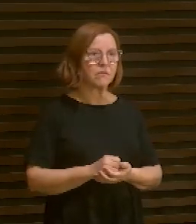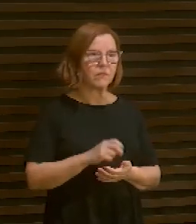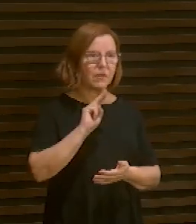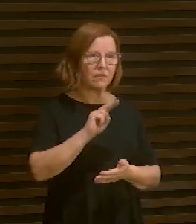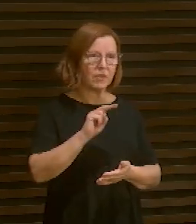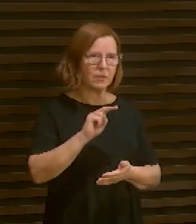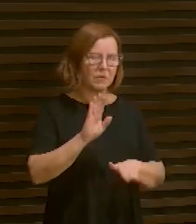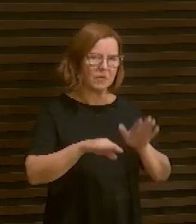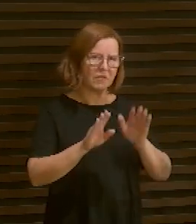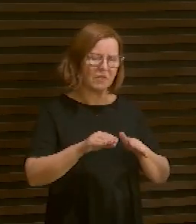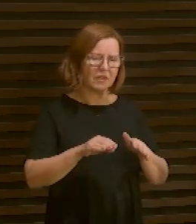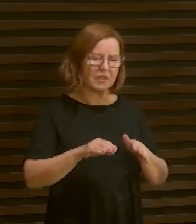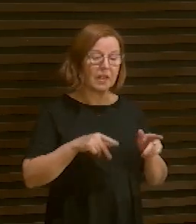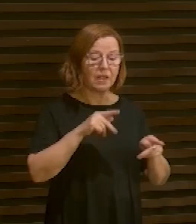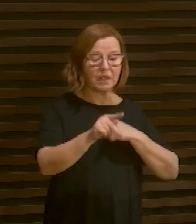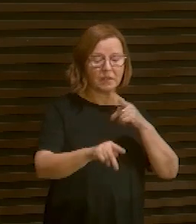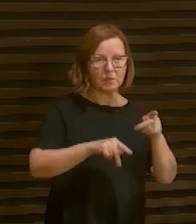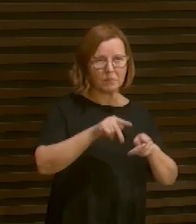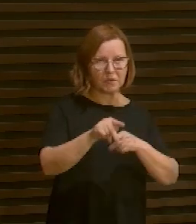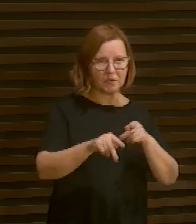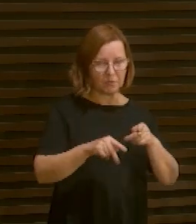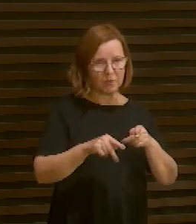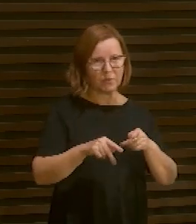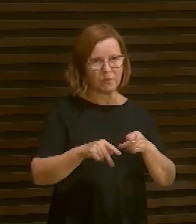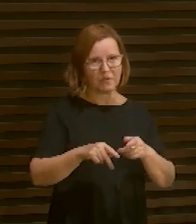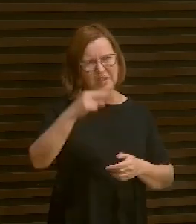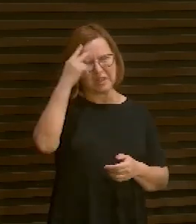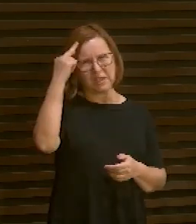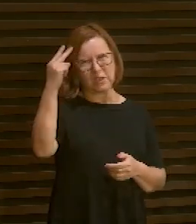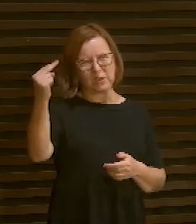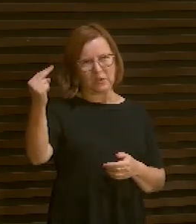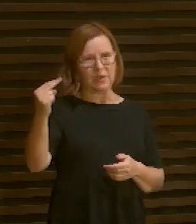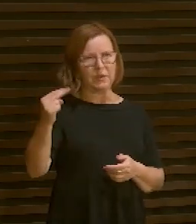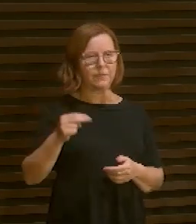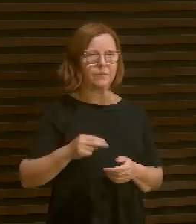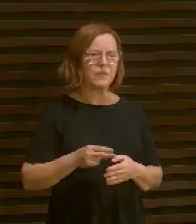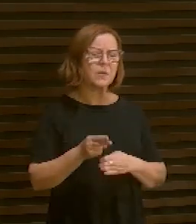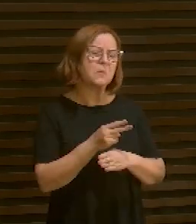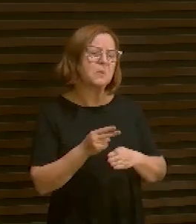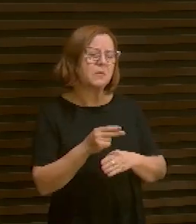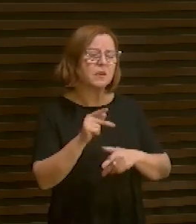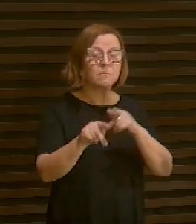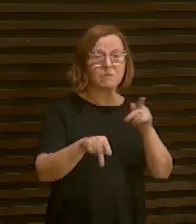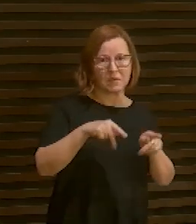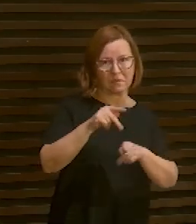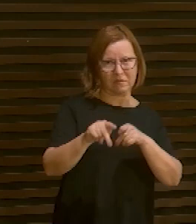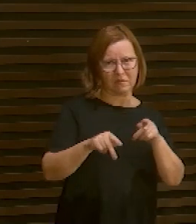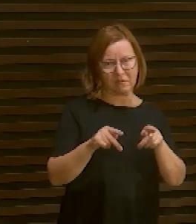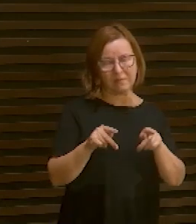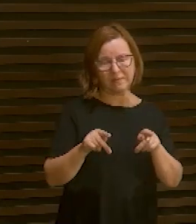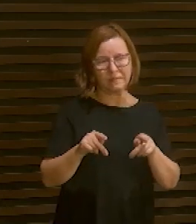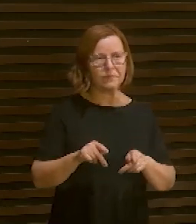as pessoas recorrendo na história a outras pessoas, a